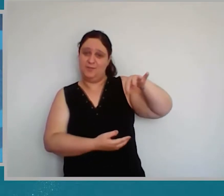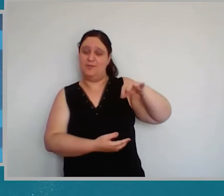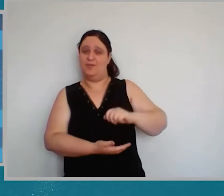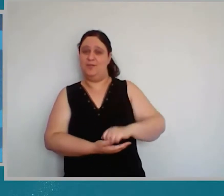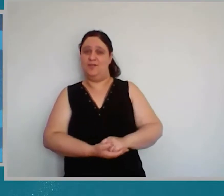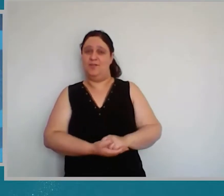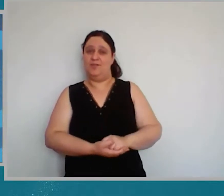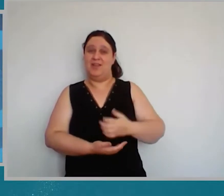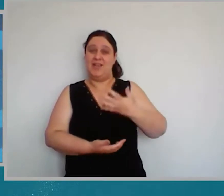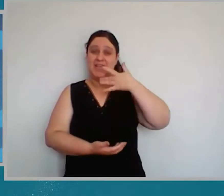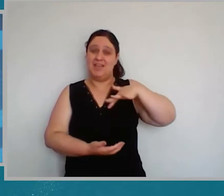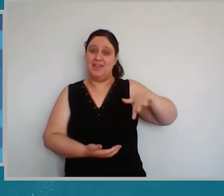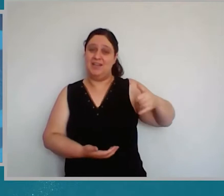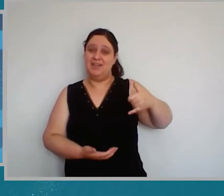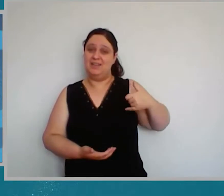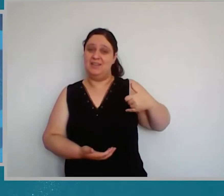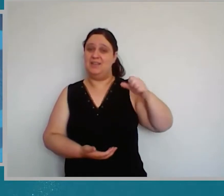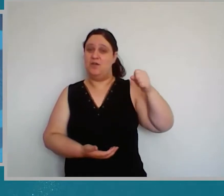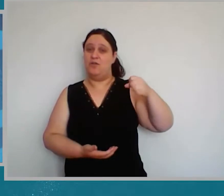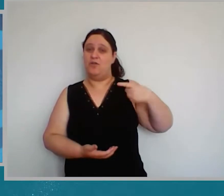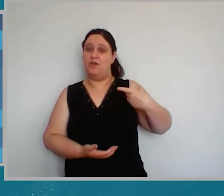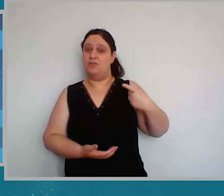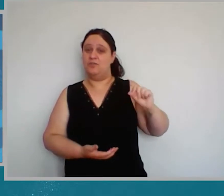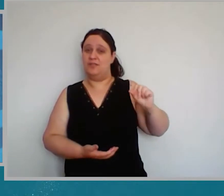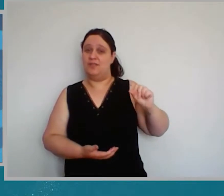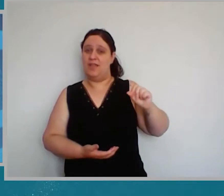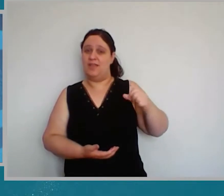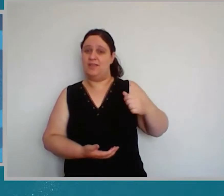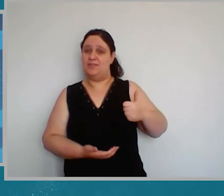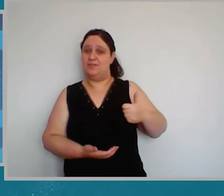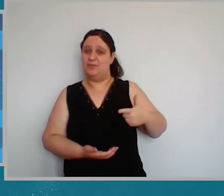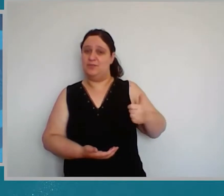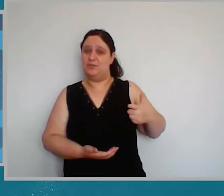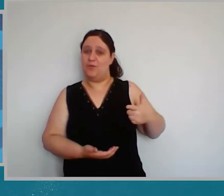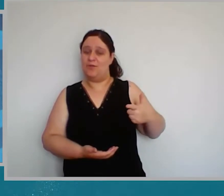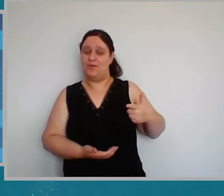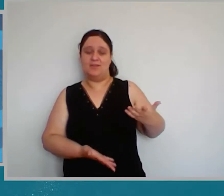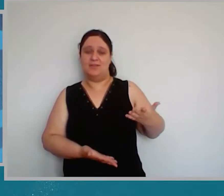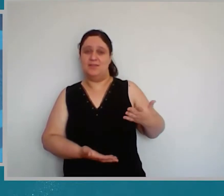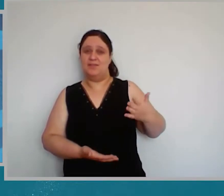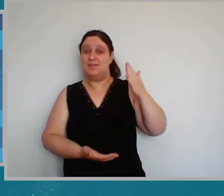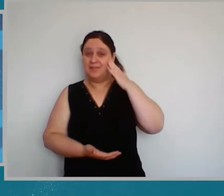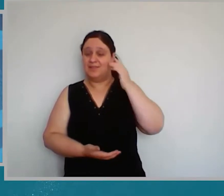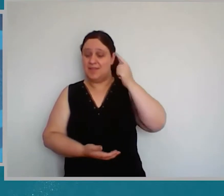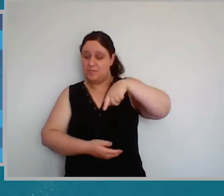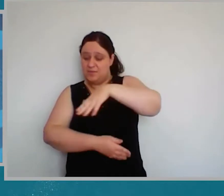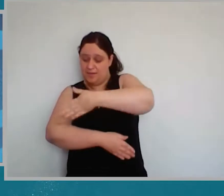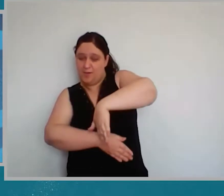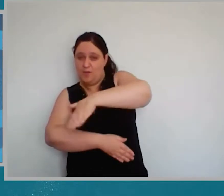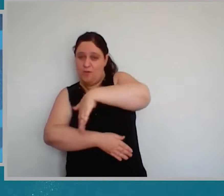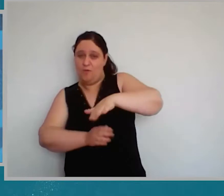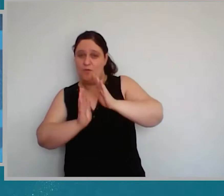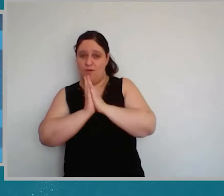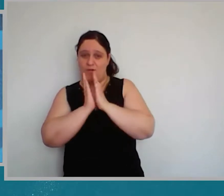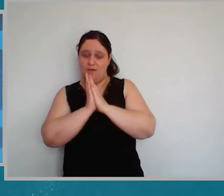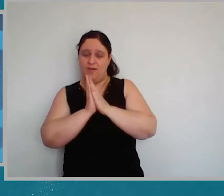8 anos, 6 anos, 10 anos, 12 anos sabem ir para as ruas e orar pelas pessoas?